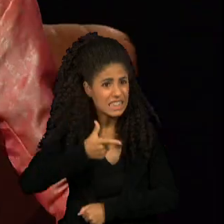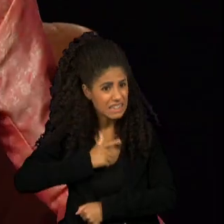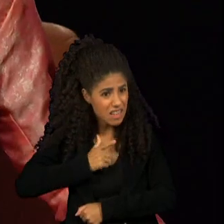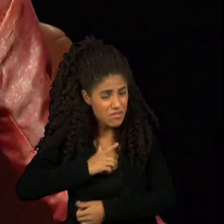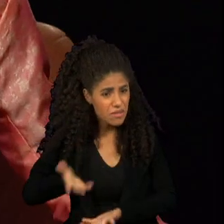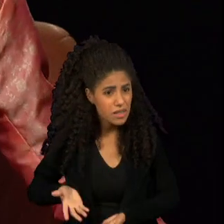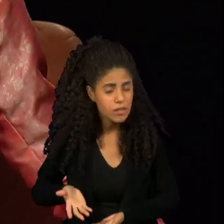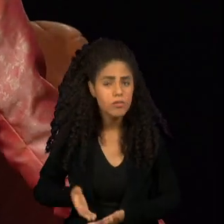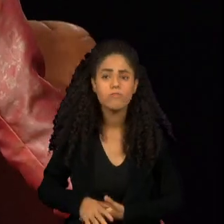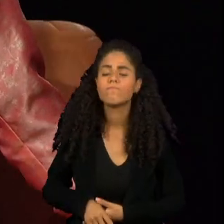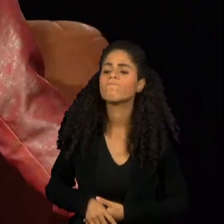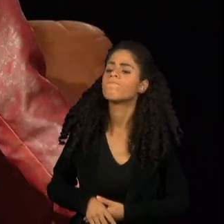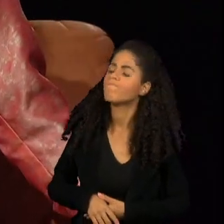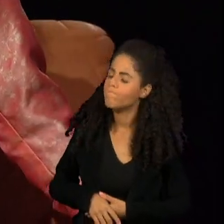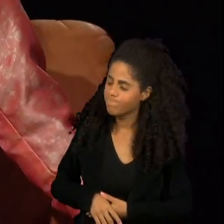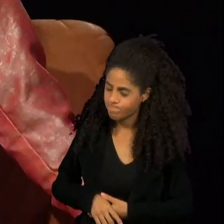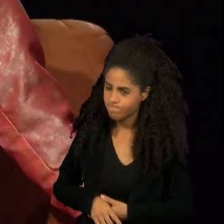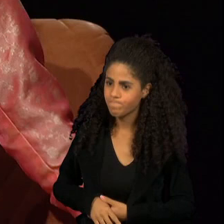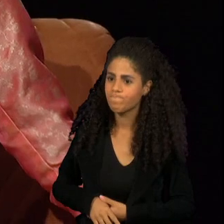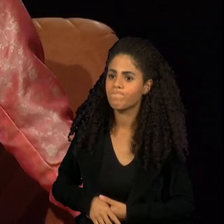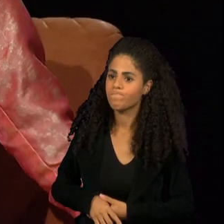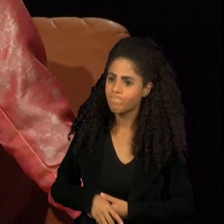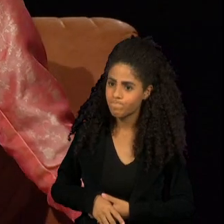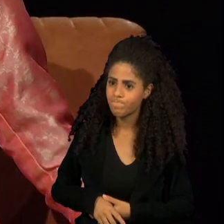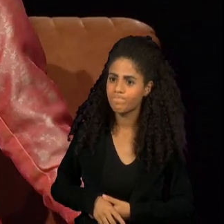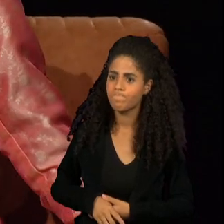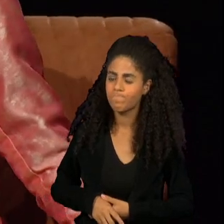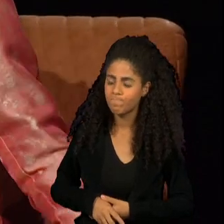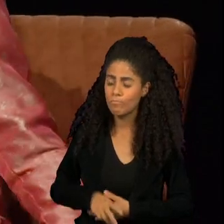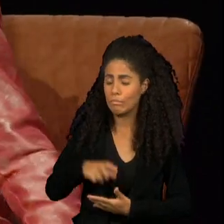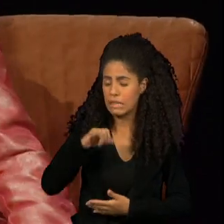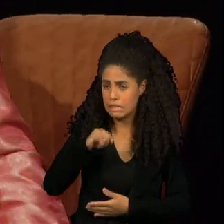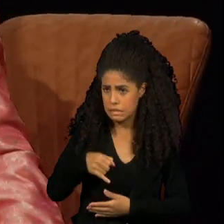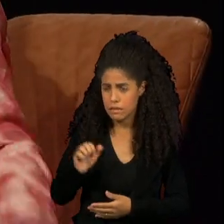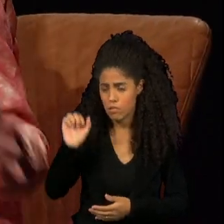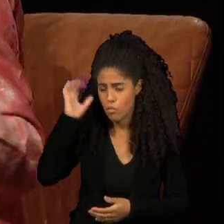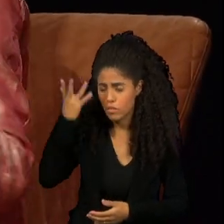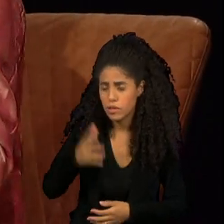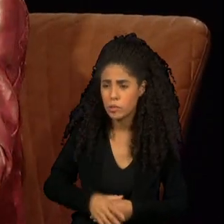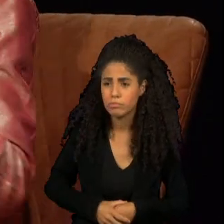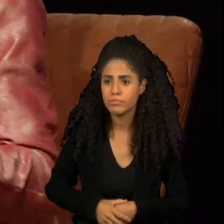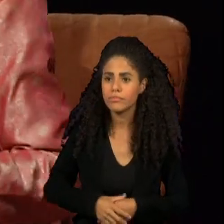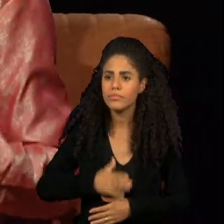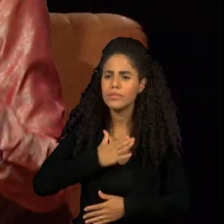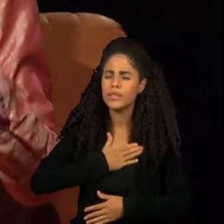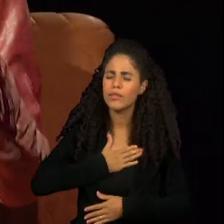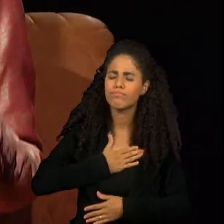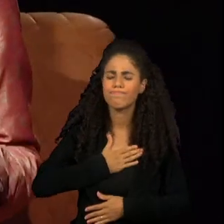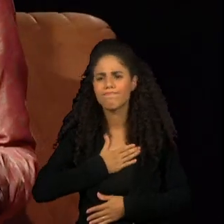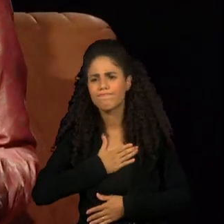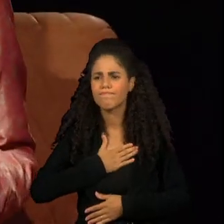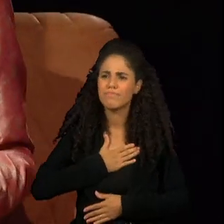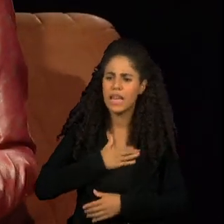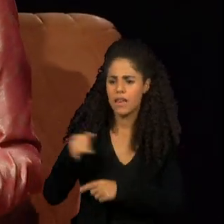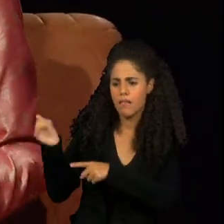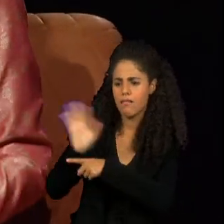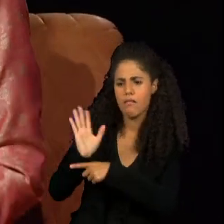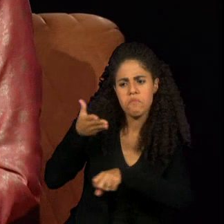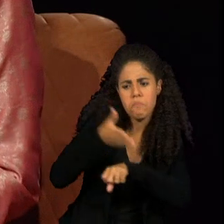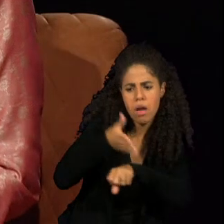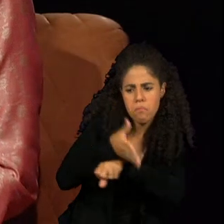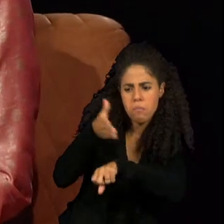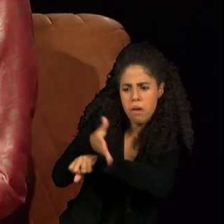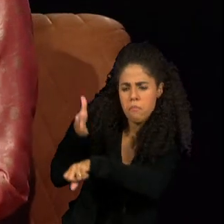Sim, foi exatamente isso. Foi exatamente isso. Aí, pois é, isso me cortou um pouco. Eu fiz os filmes que queria, na